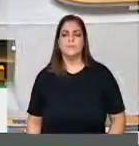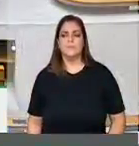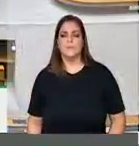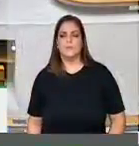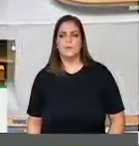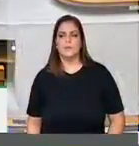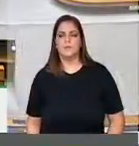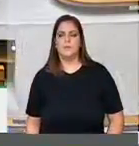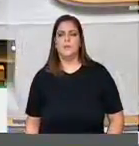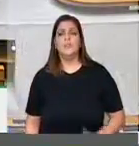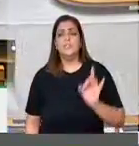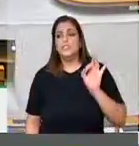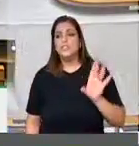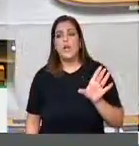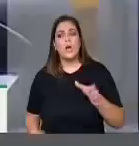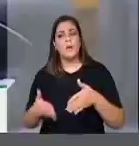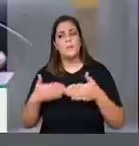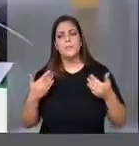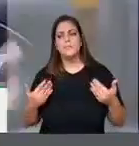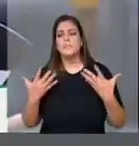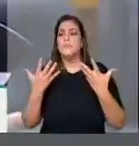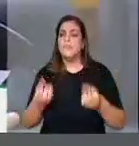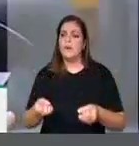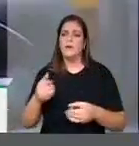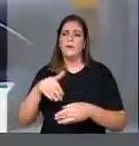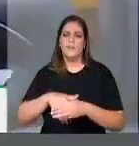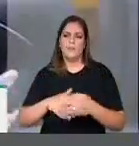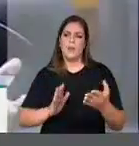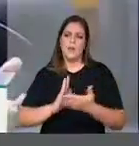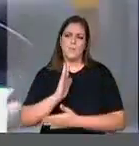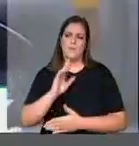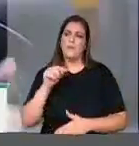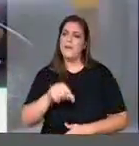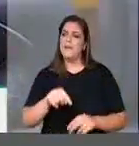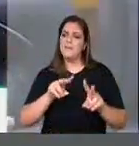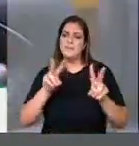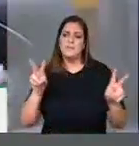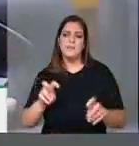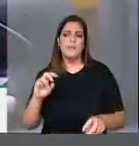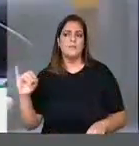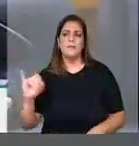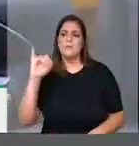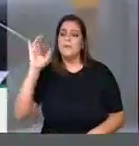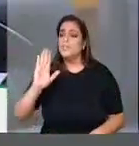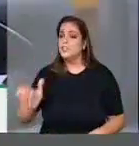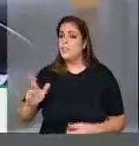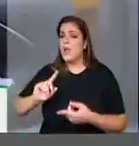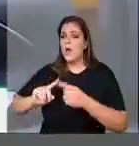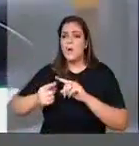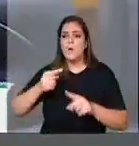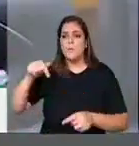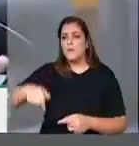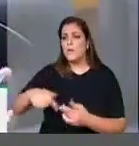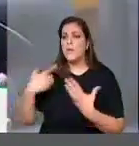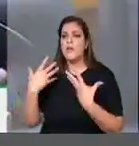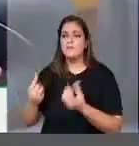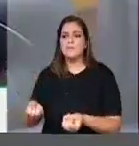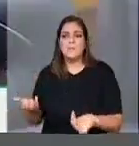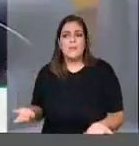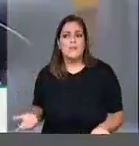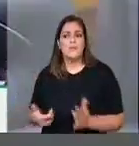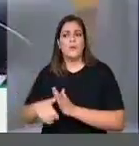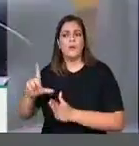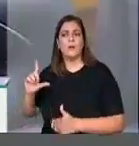É só para pedir, vamos votar e aprovar essa matéria que é consenso e ela